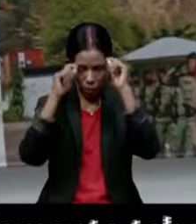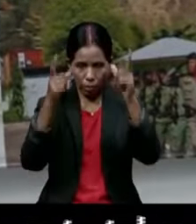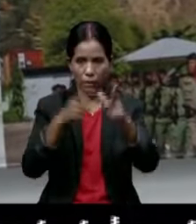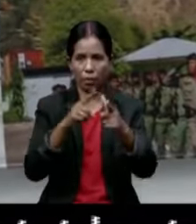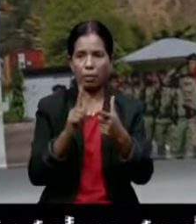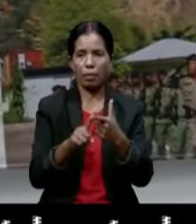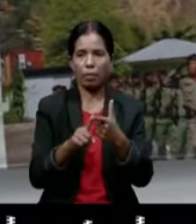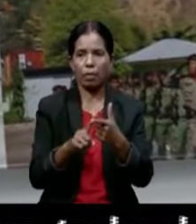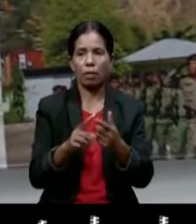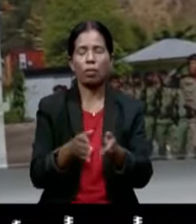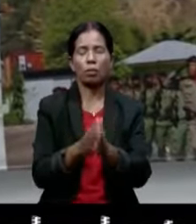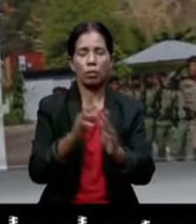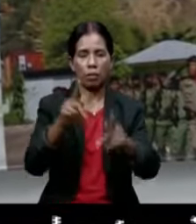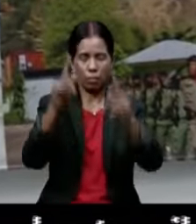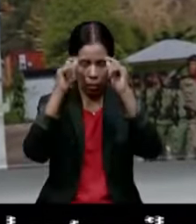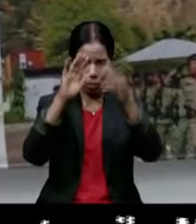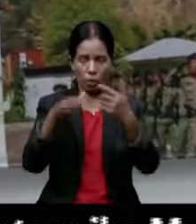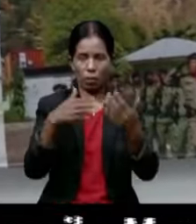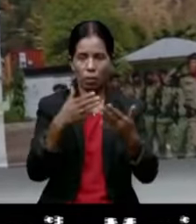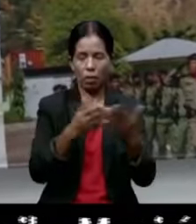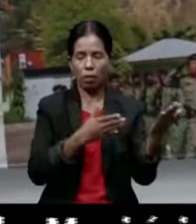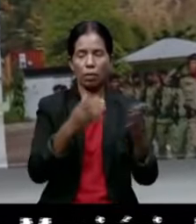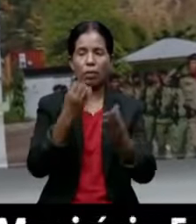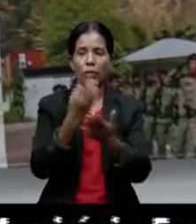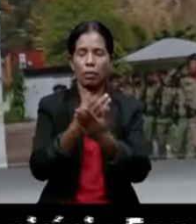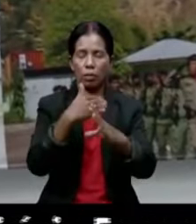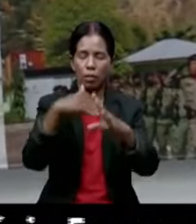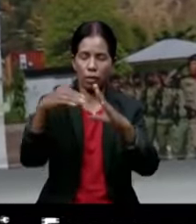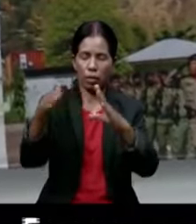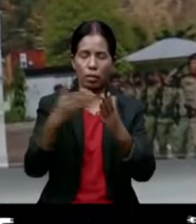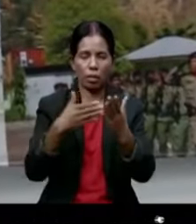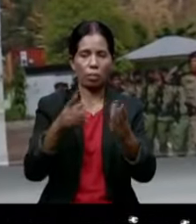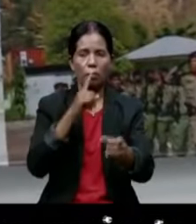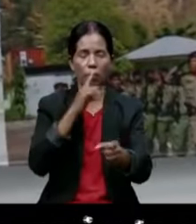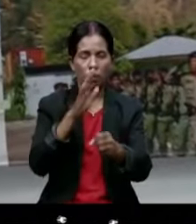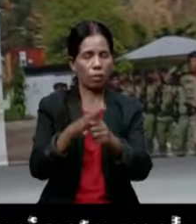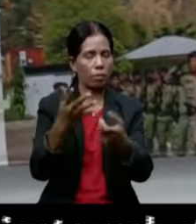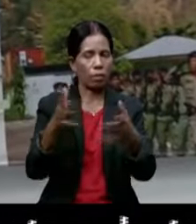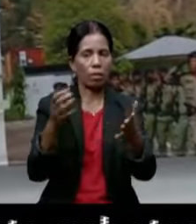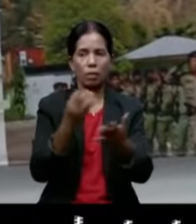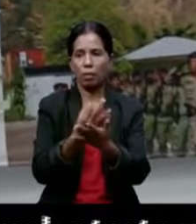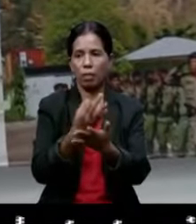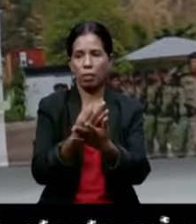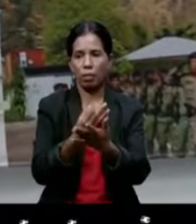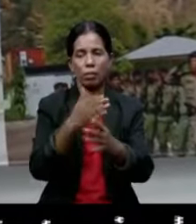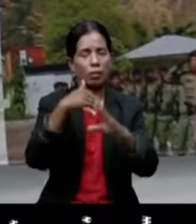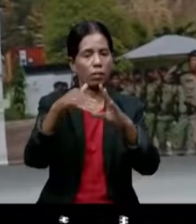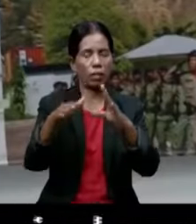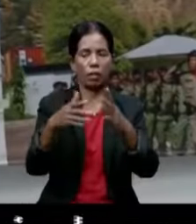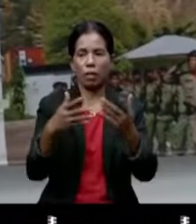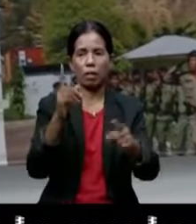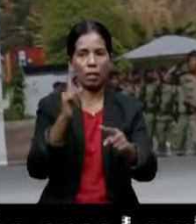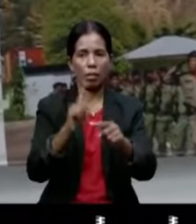o husi itene Timor answer ne haruka te osamba sasa neve maksira promete mos la ia osa neve maksira haruka vamos la